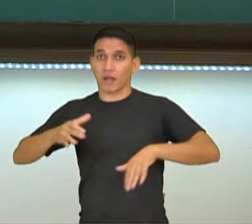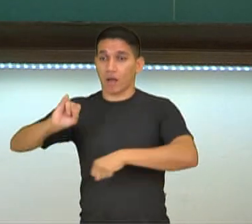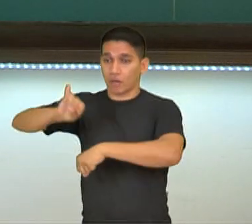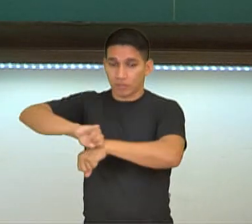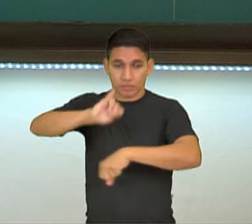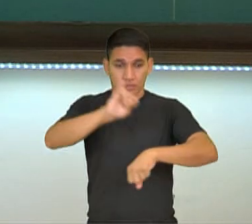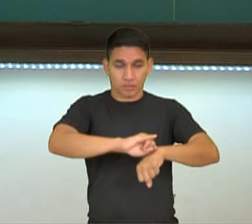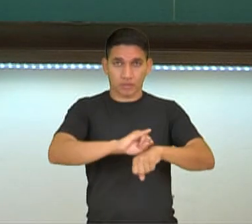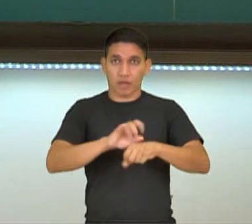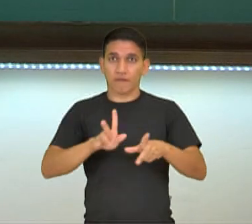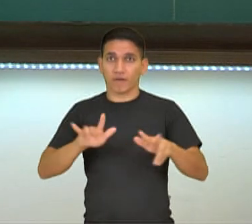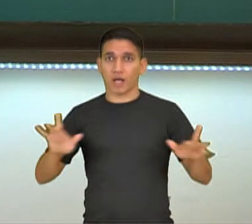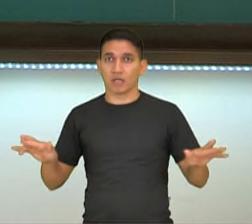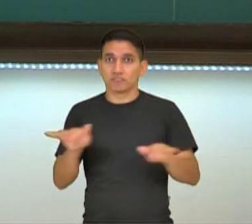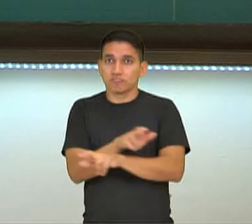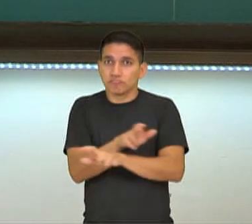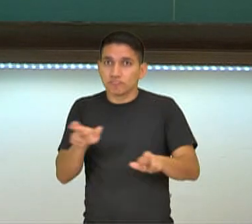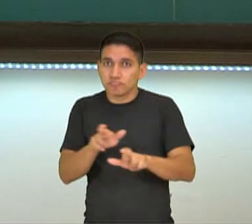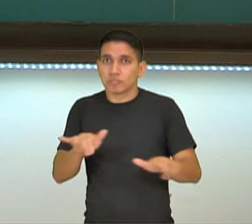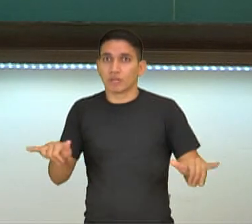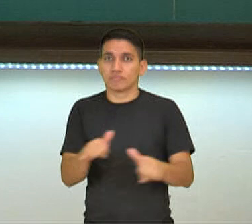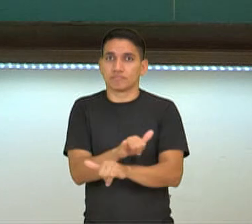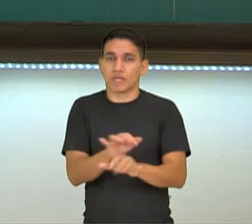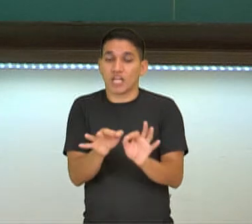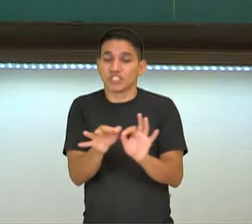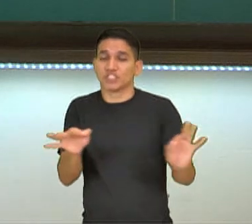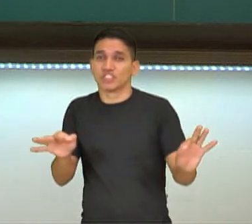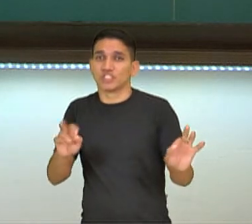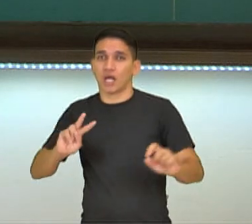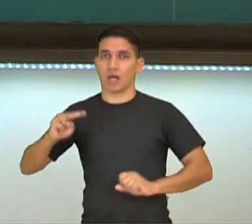cargas e é inversamente proporcional à distância ao quadrado,